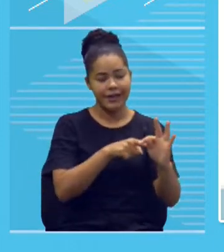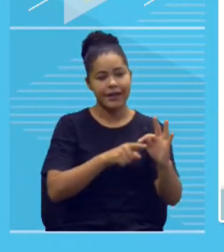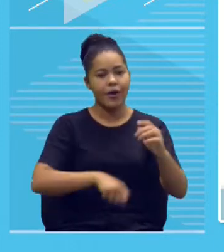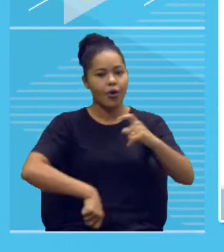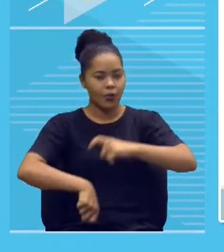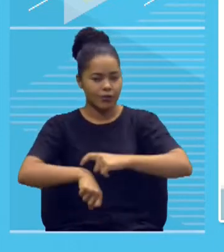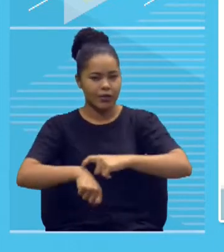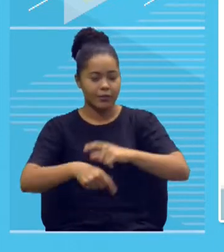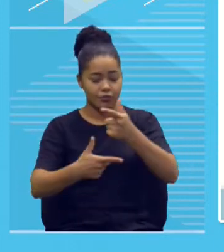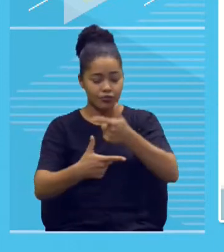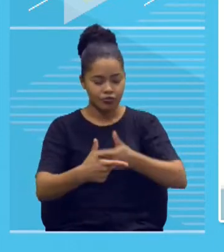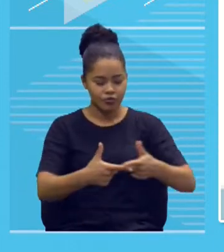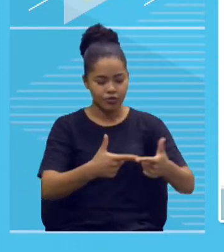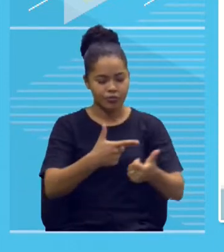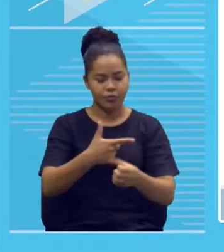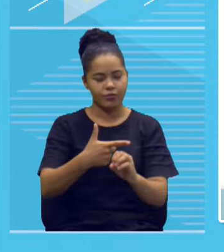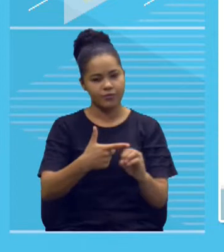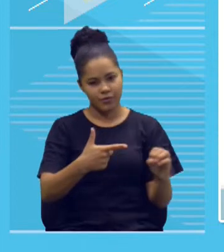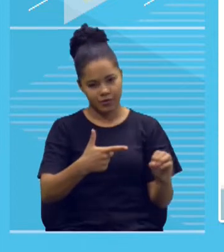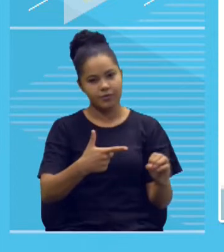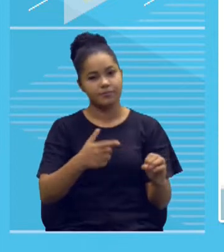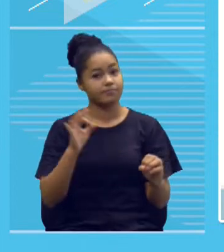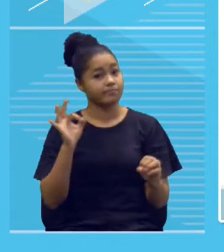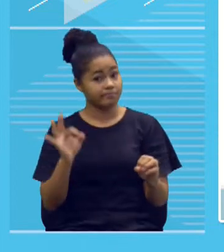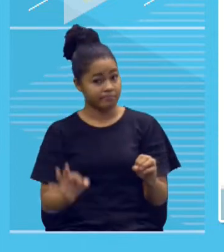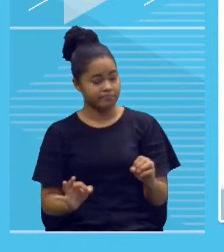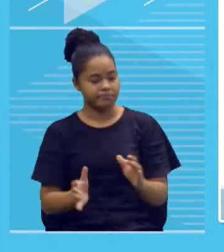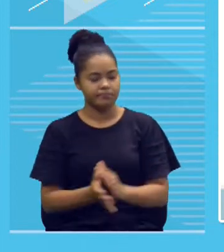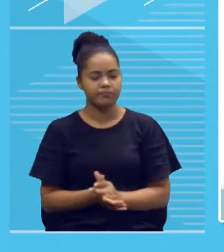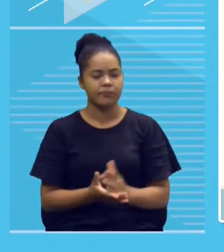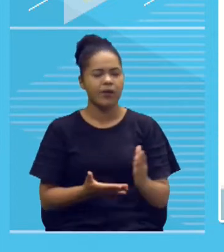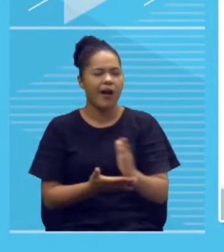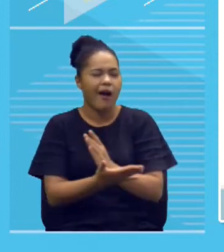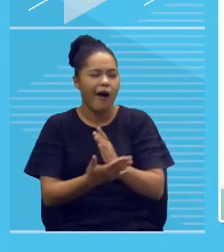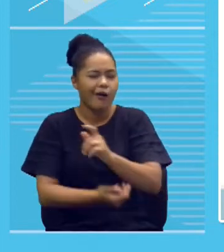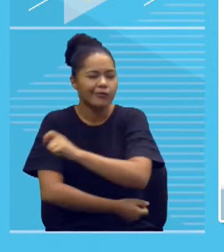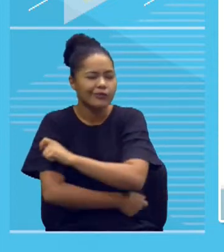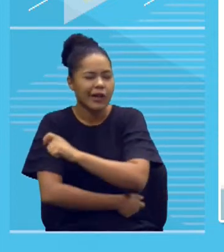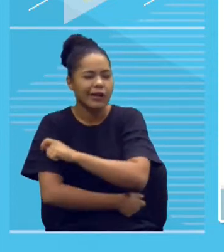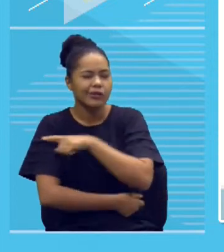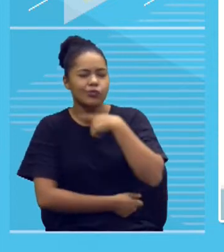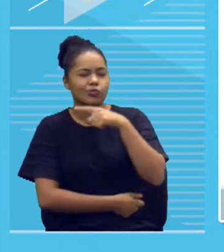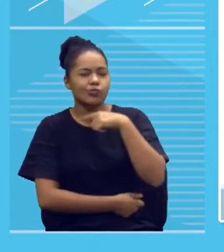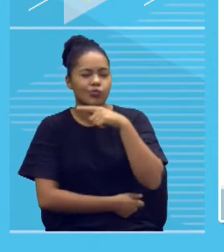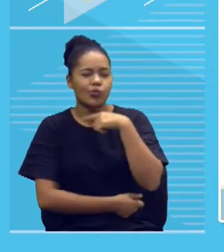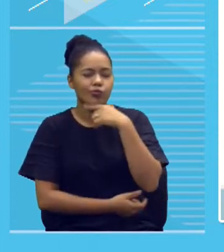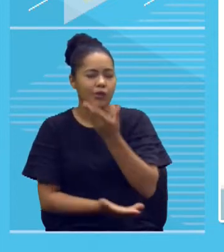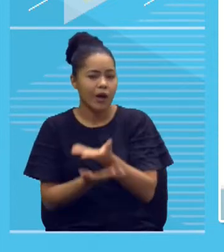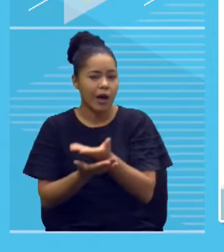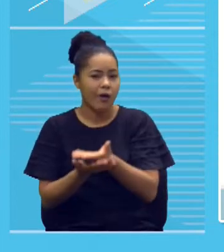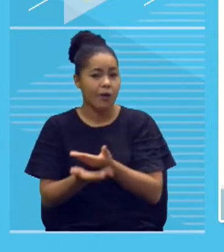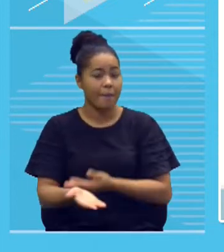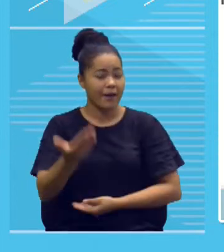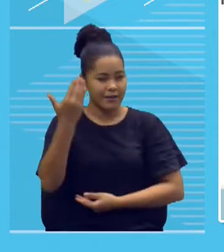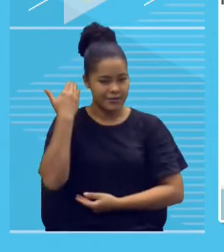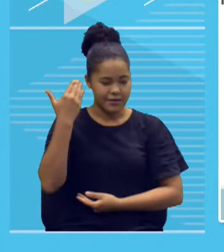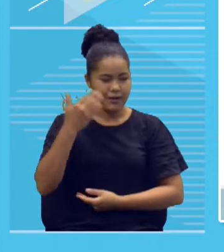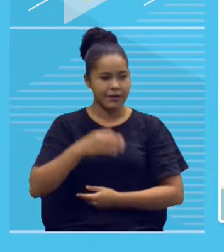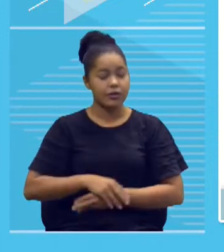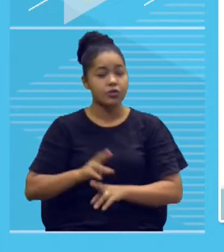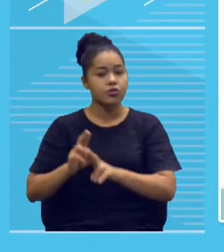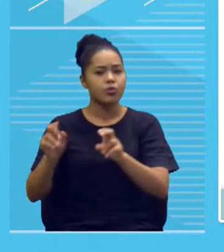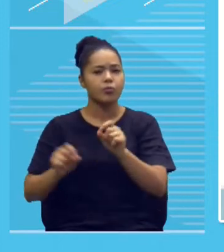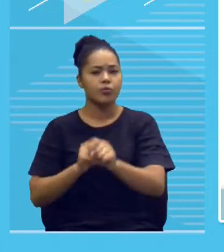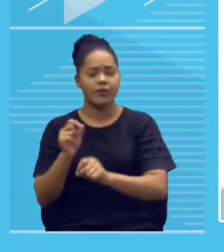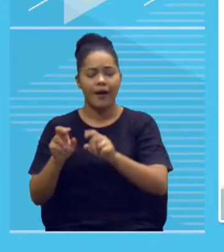tempo e / sem alguns alunos Me perguntaram na aula anterior com relação a fórmula do livro no livro O professor